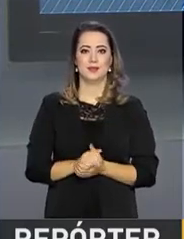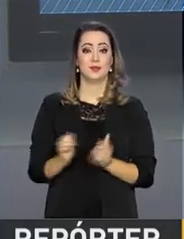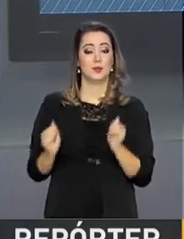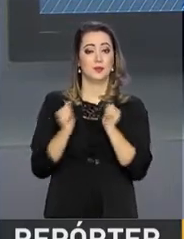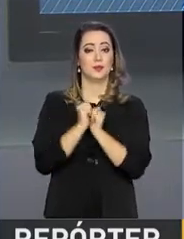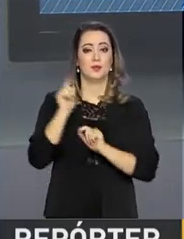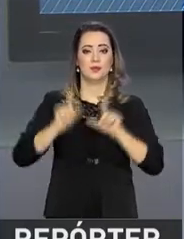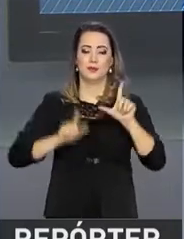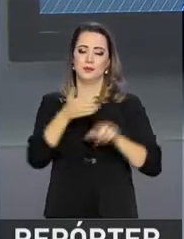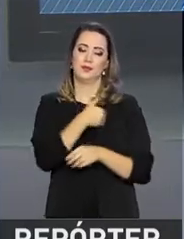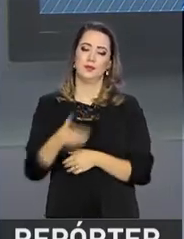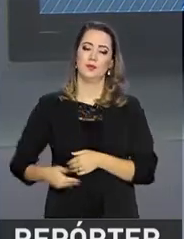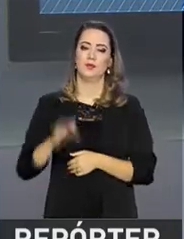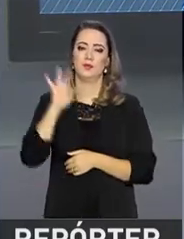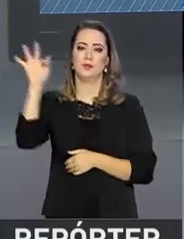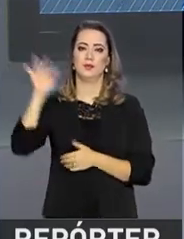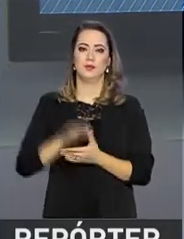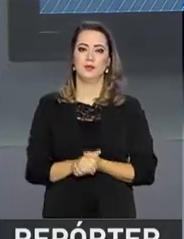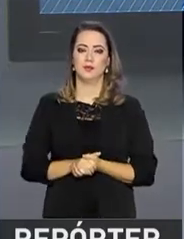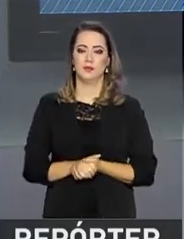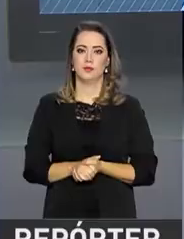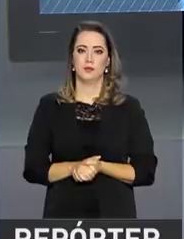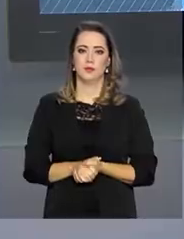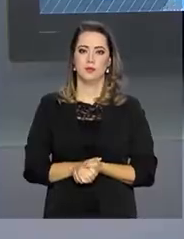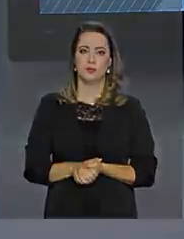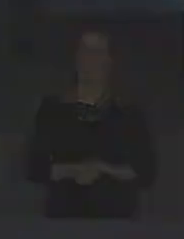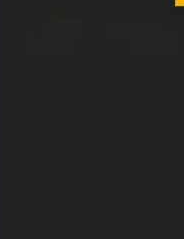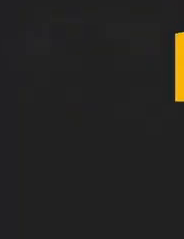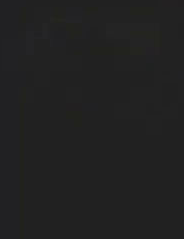continue na nbr a tv do governo federal